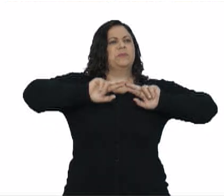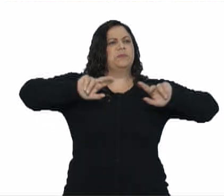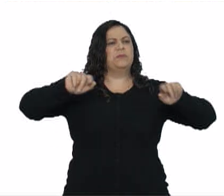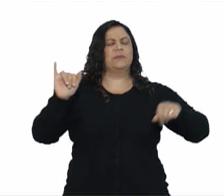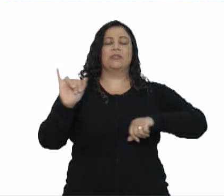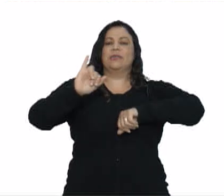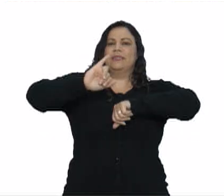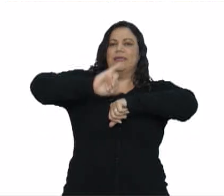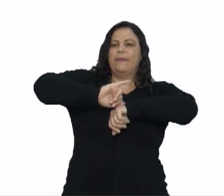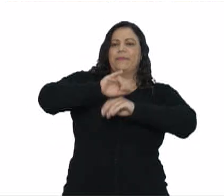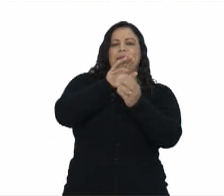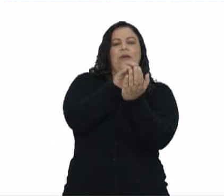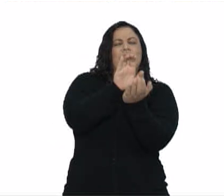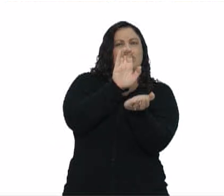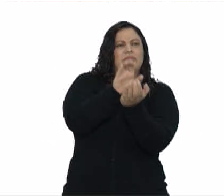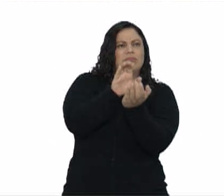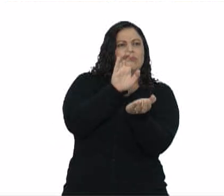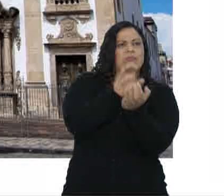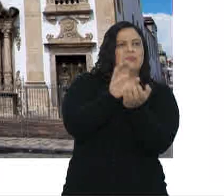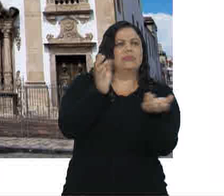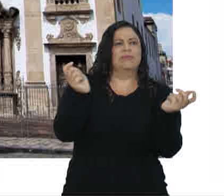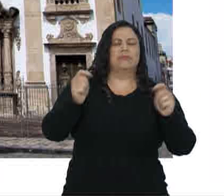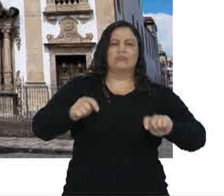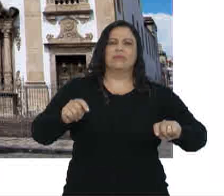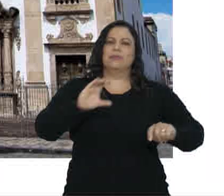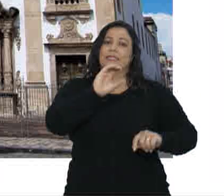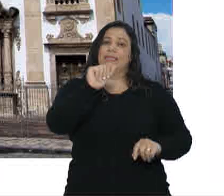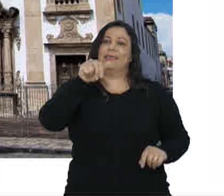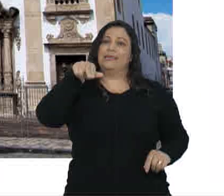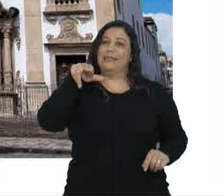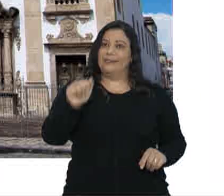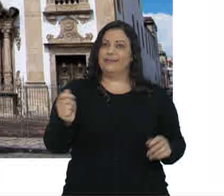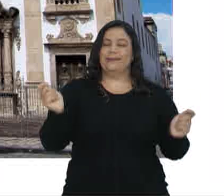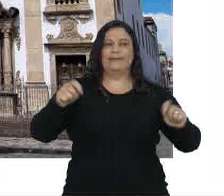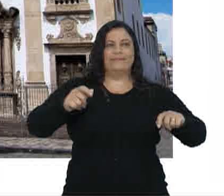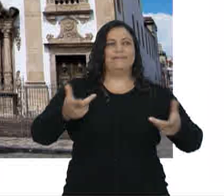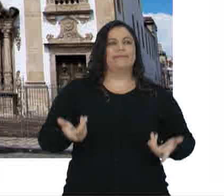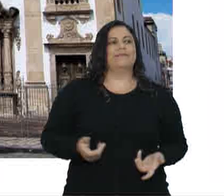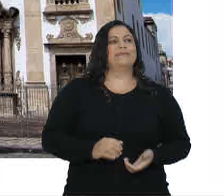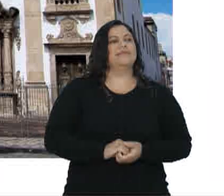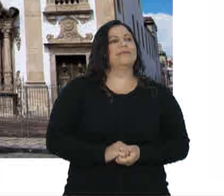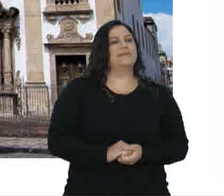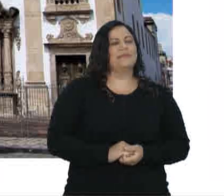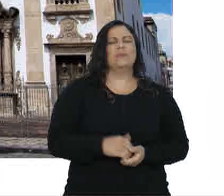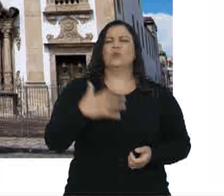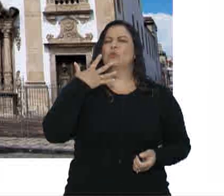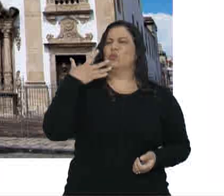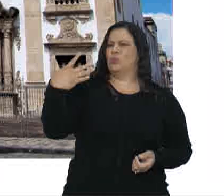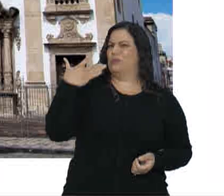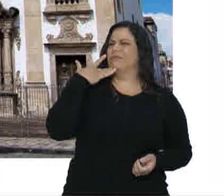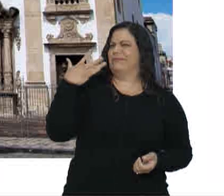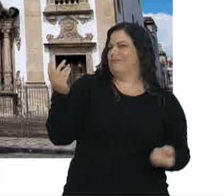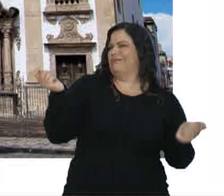pernambucana, cana caiana, né, que veio nosso ouro líquido, né?